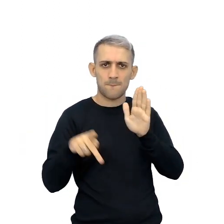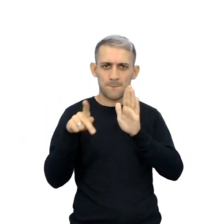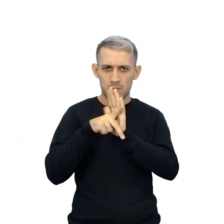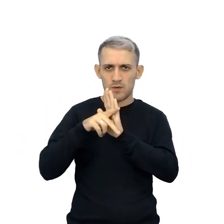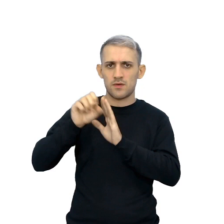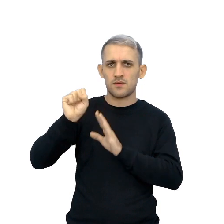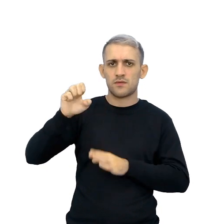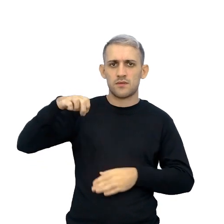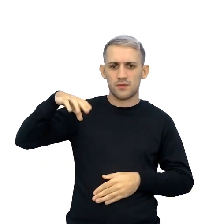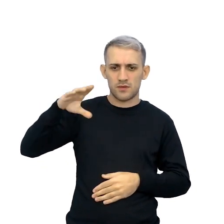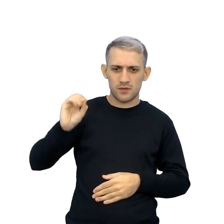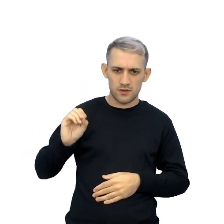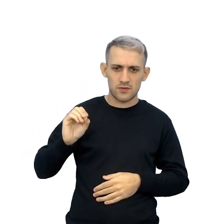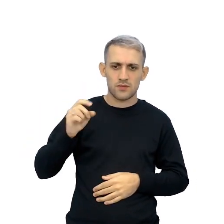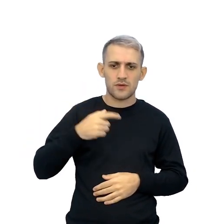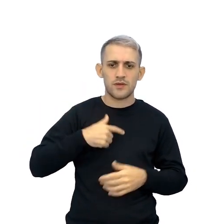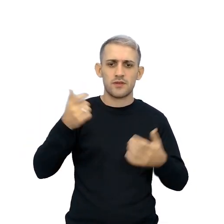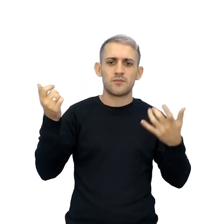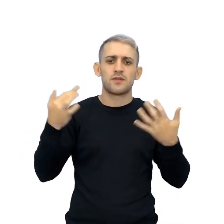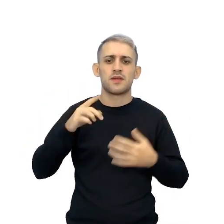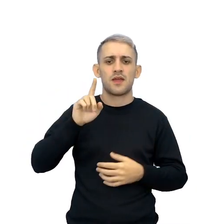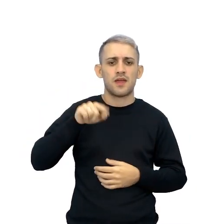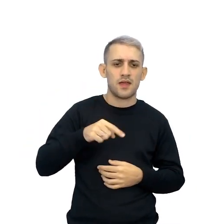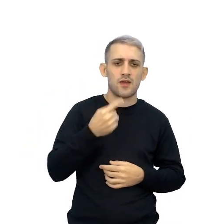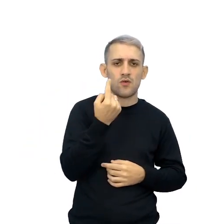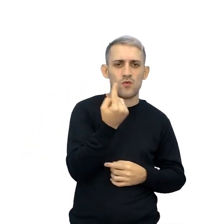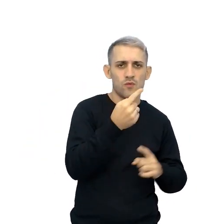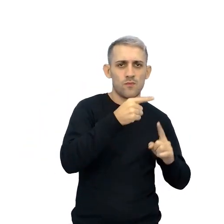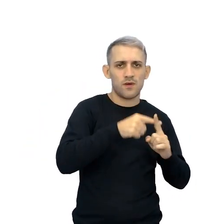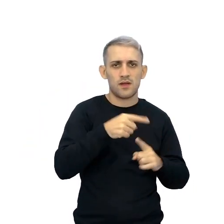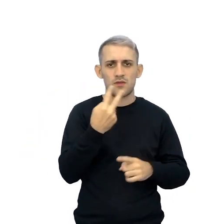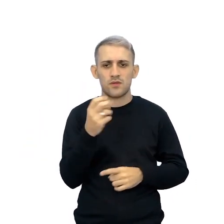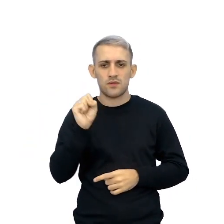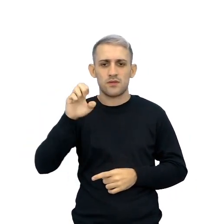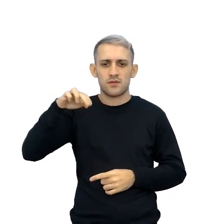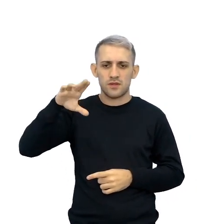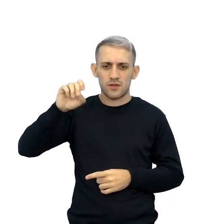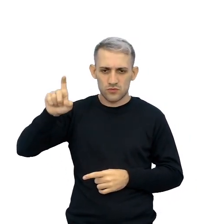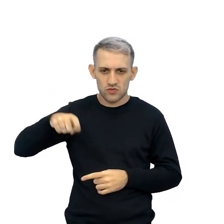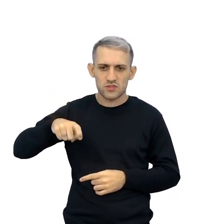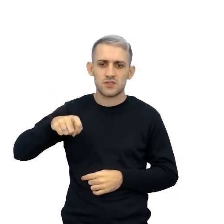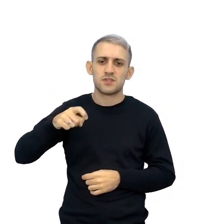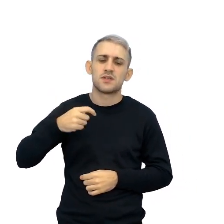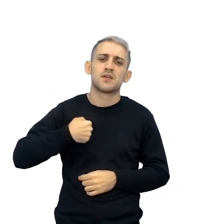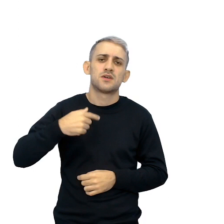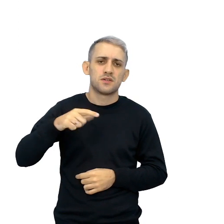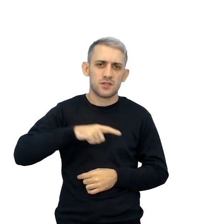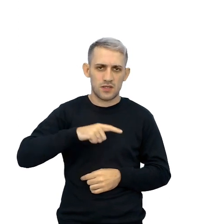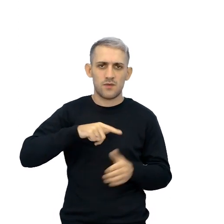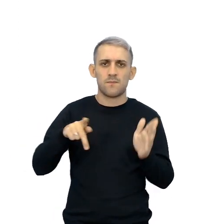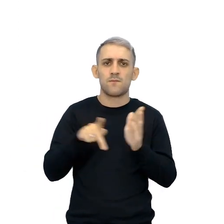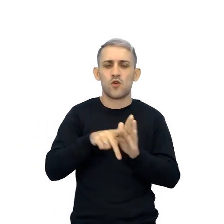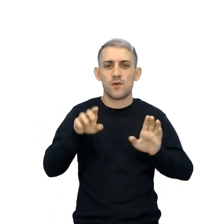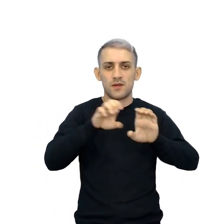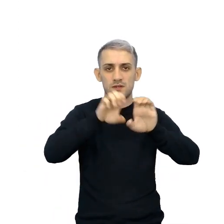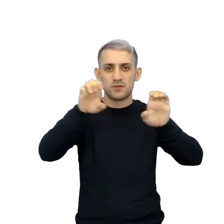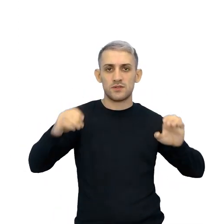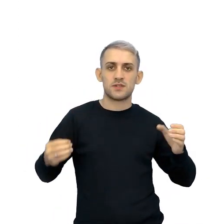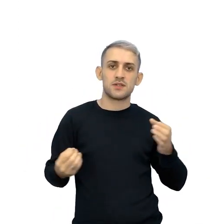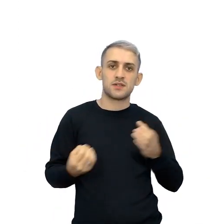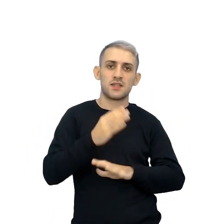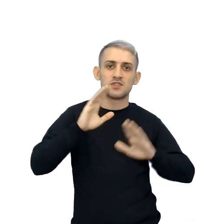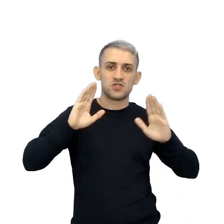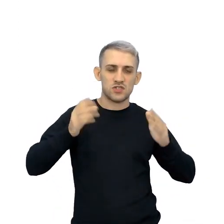né? Como eu disse, aqui é 1 mais 2 seno x, então eu já tenho essa estruturação formada na